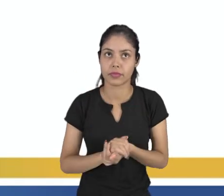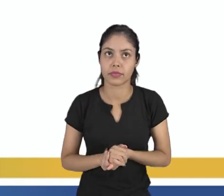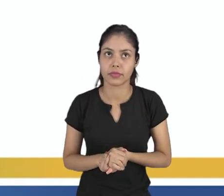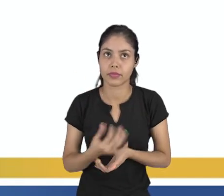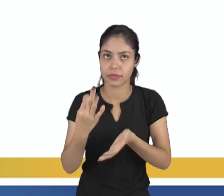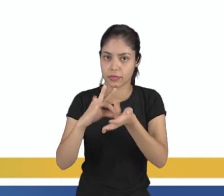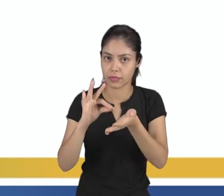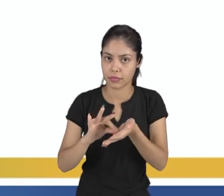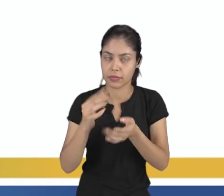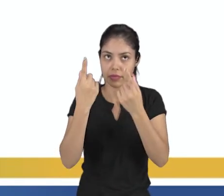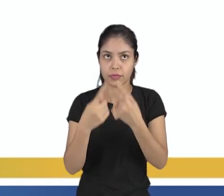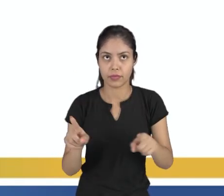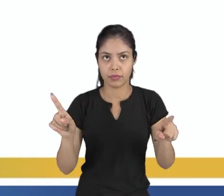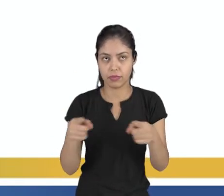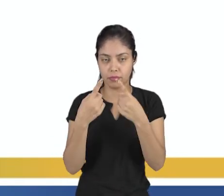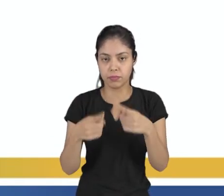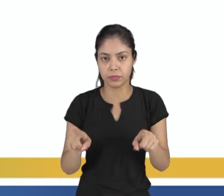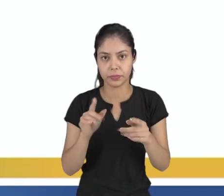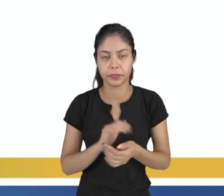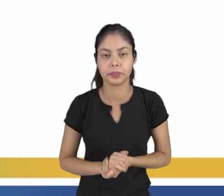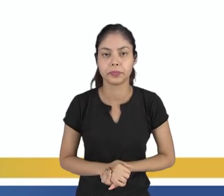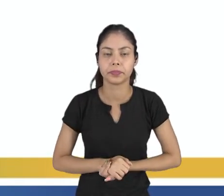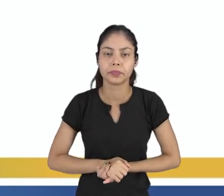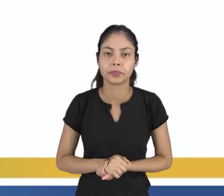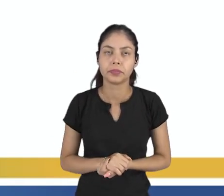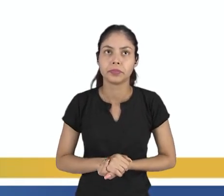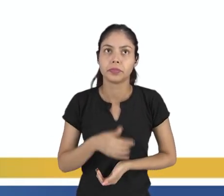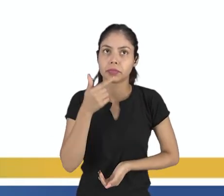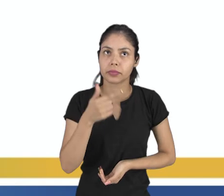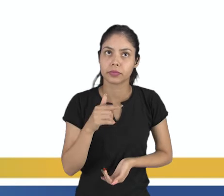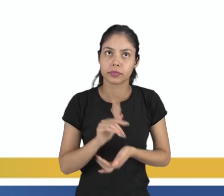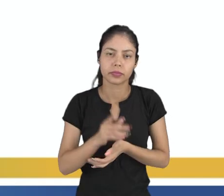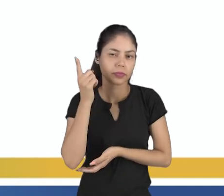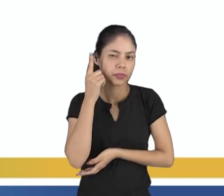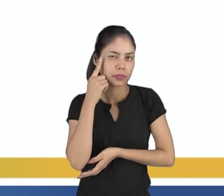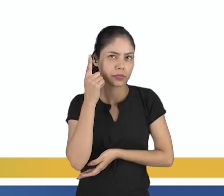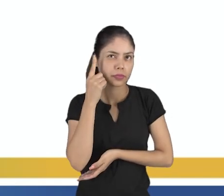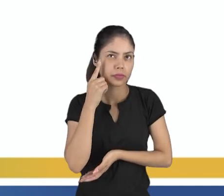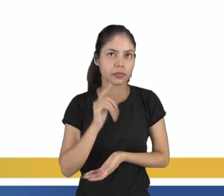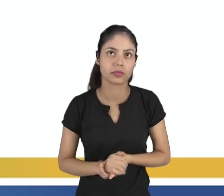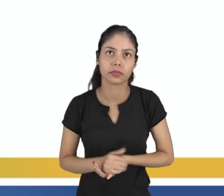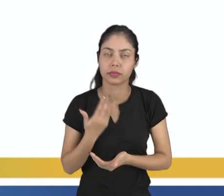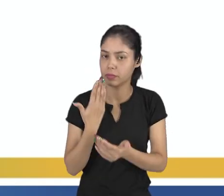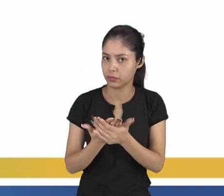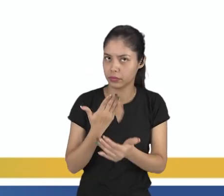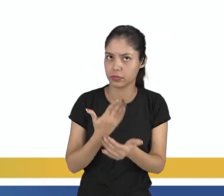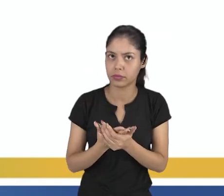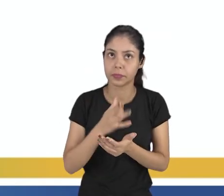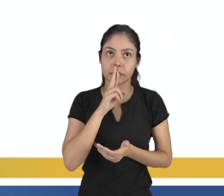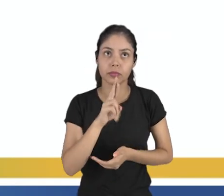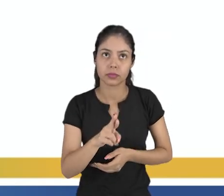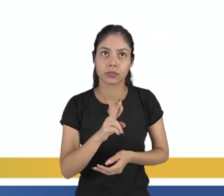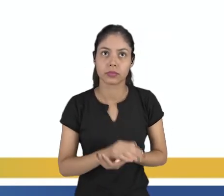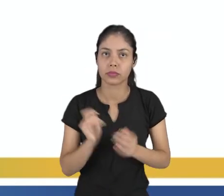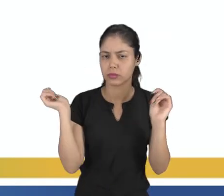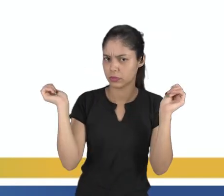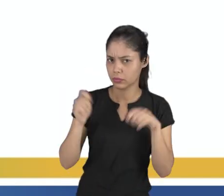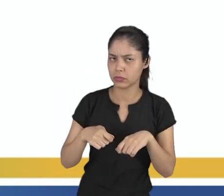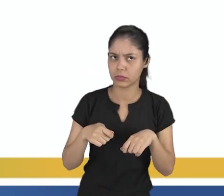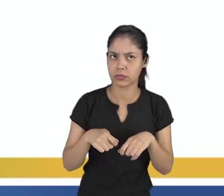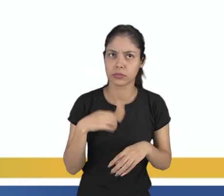você vai descrever o que é música. Segundo, você vai refletir sobre o que estudamos e